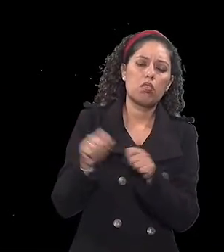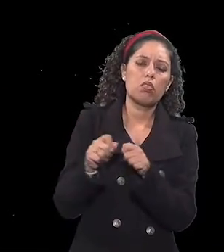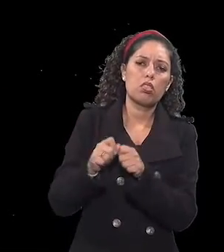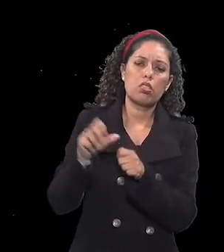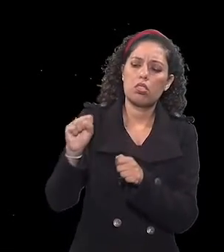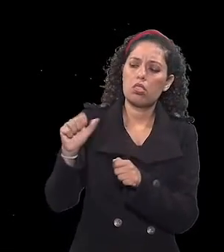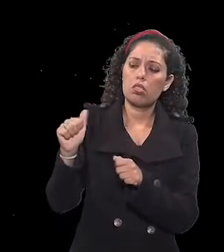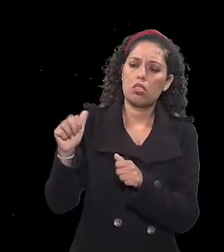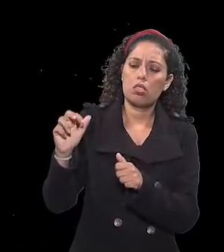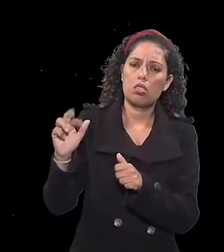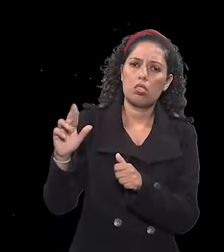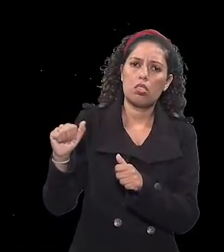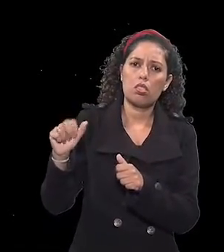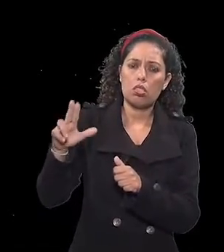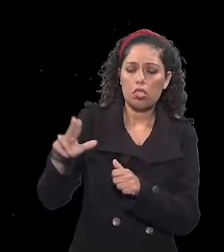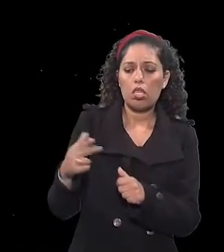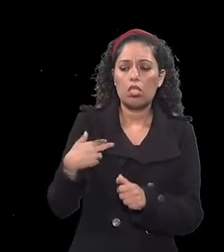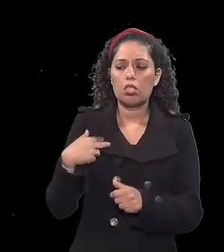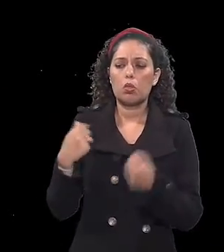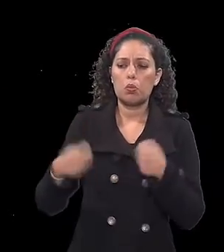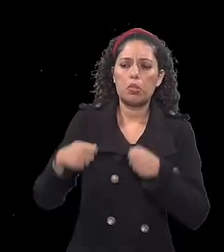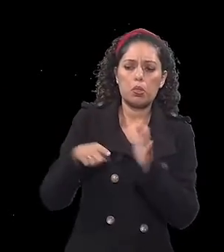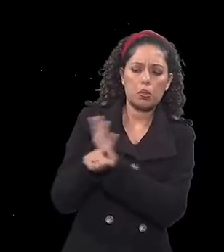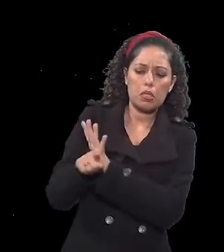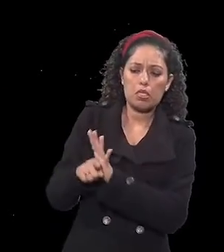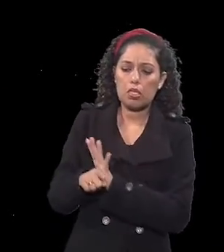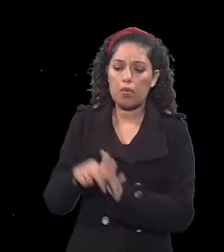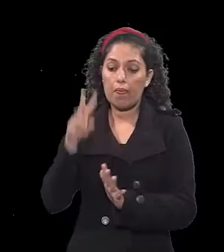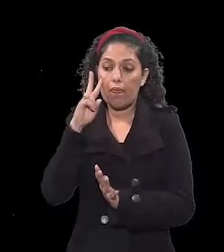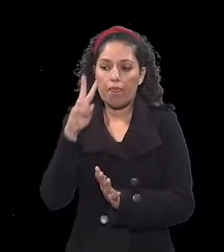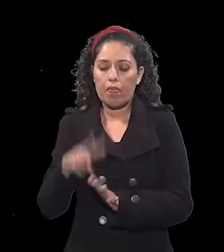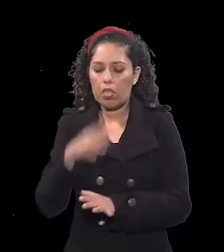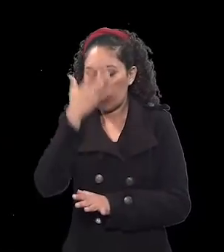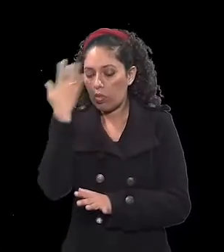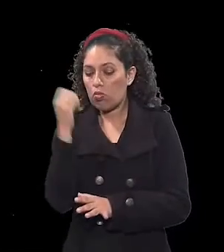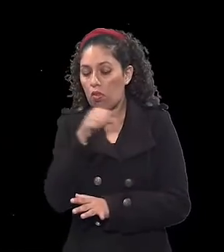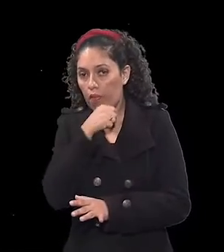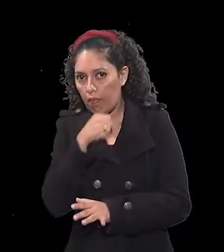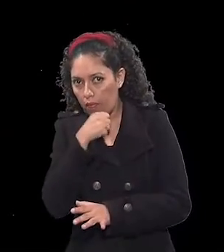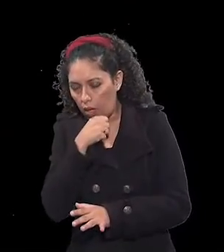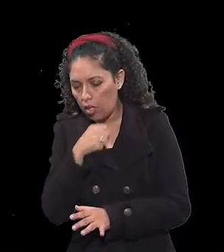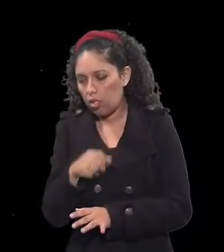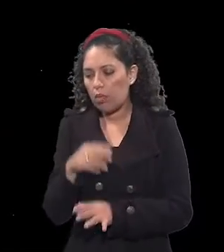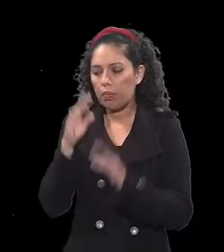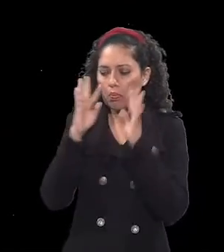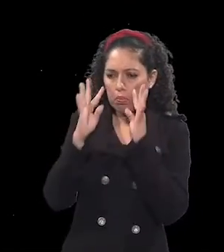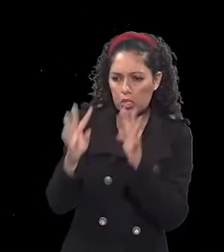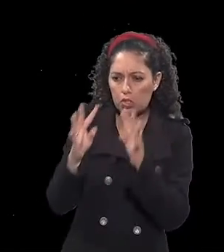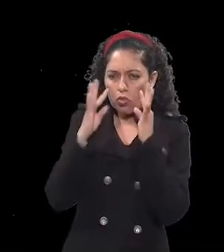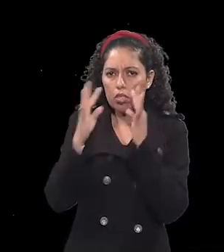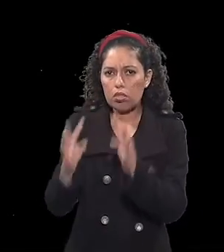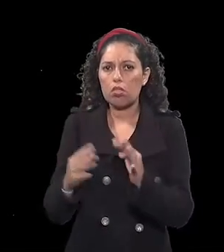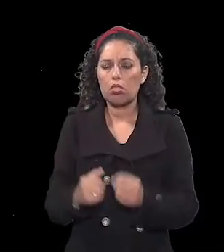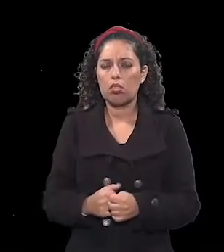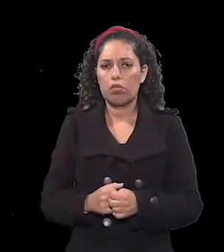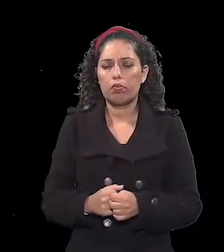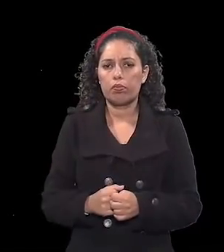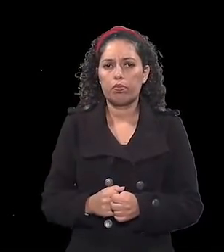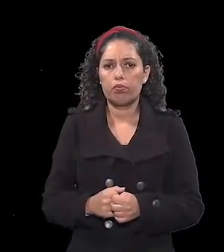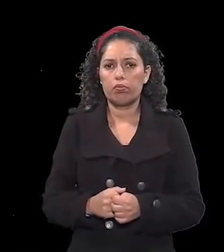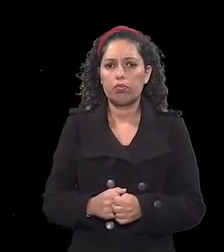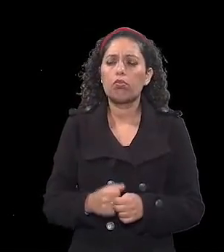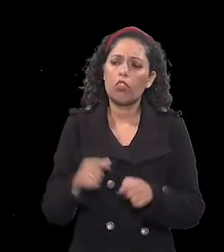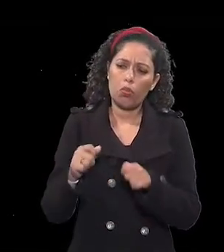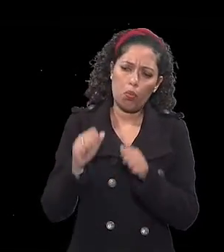fazer. Né? Eu sou um cara de axé, então eu tenho que observar, ouvir o mais velho o que ele está falando, e algumas vezes, né?